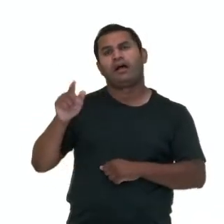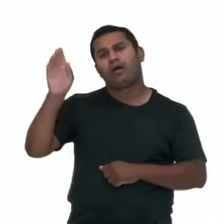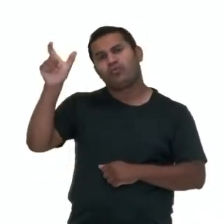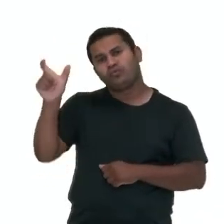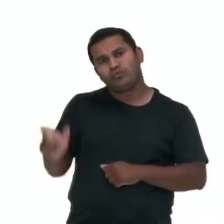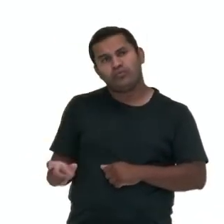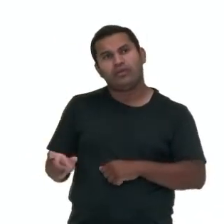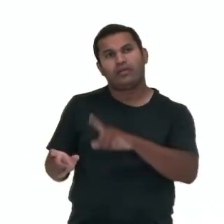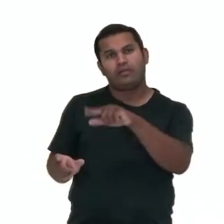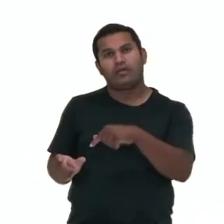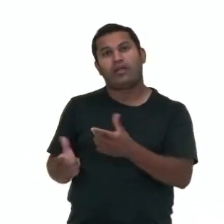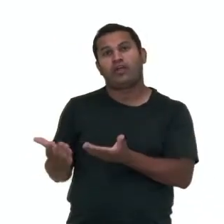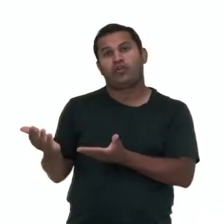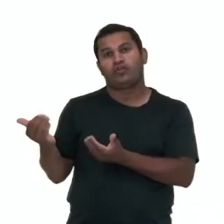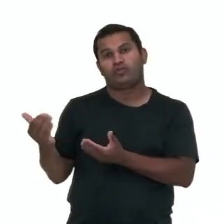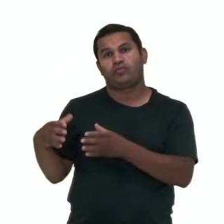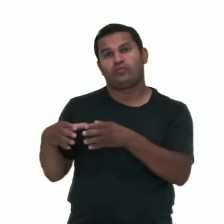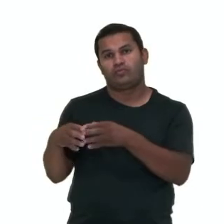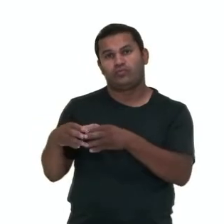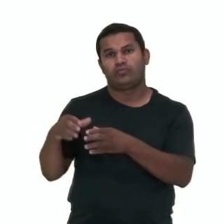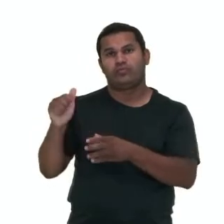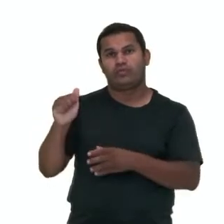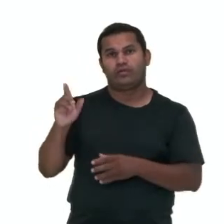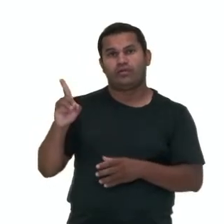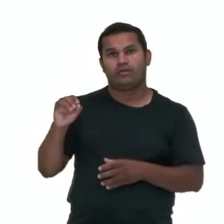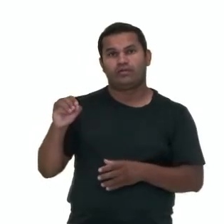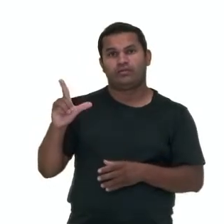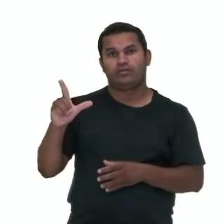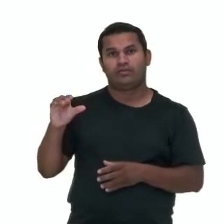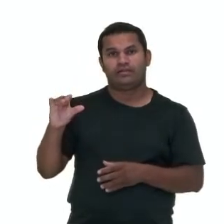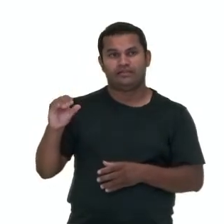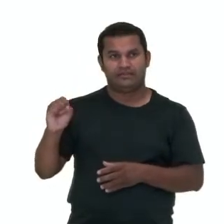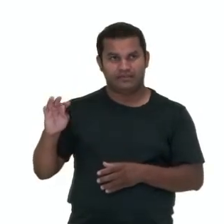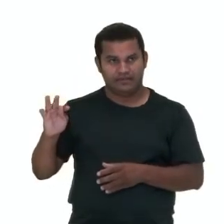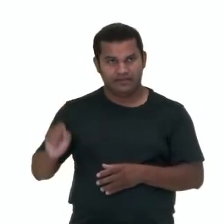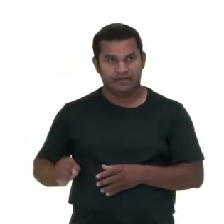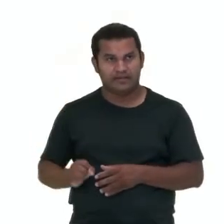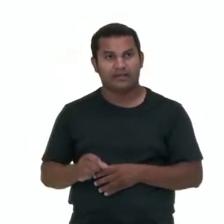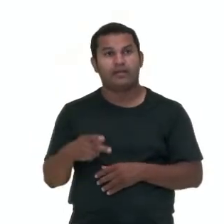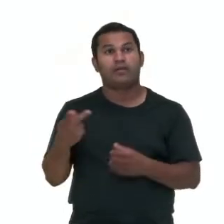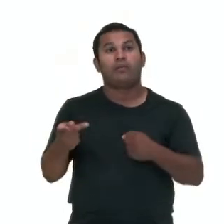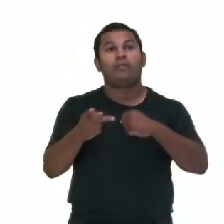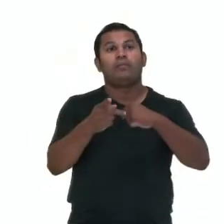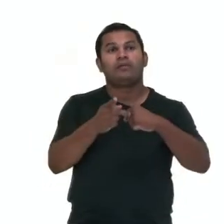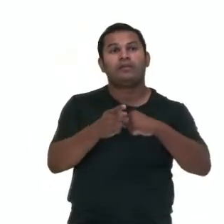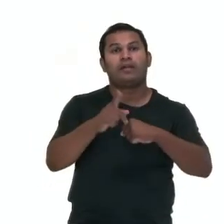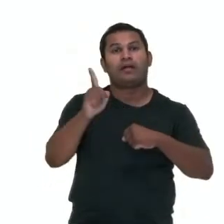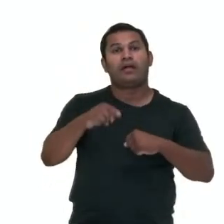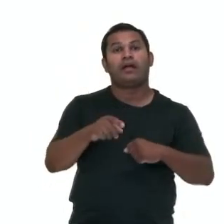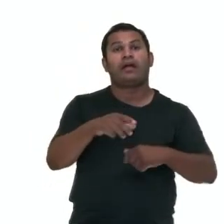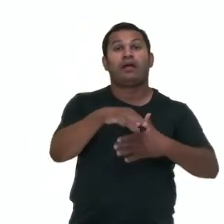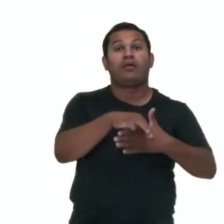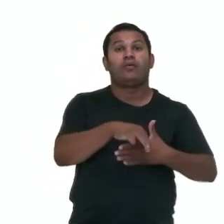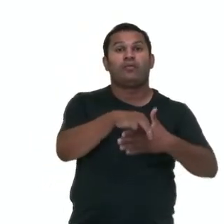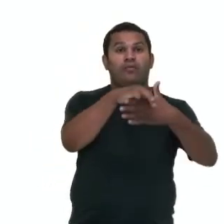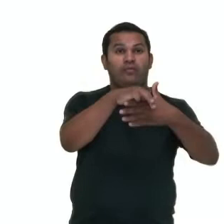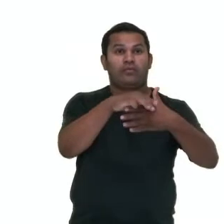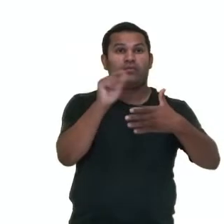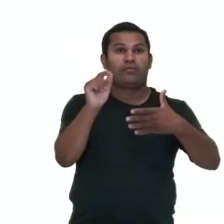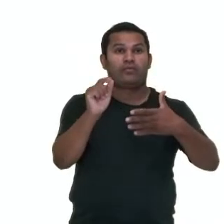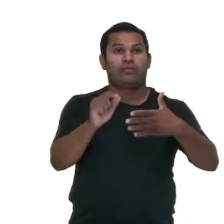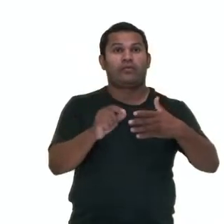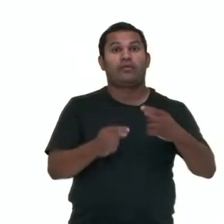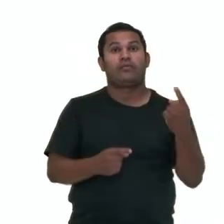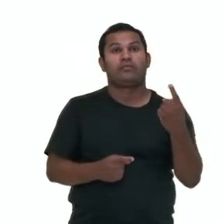de celulares de internet o verbo Dessa Oração é o lhe deram Qual é a ação que é expressa por